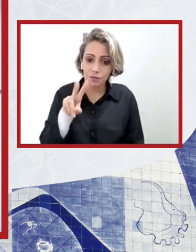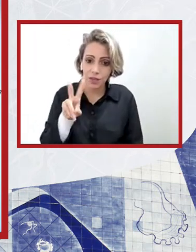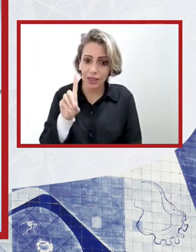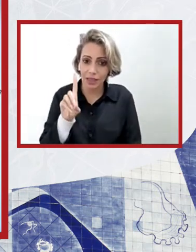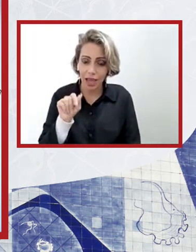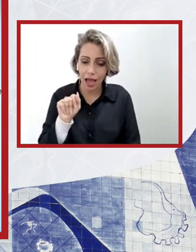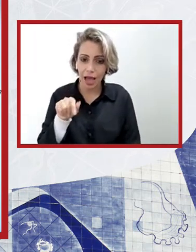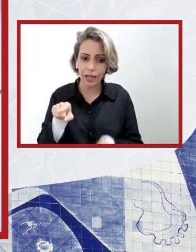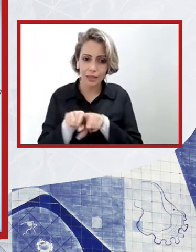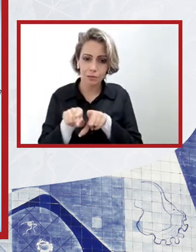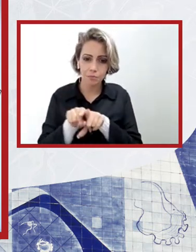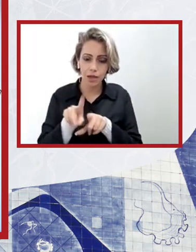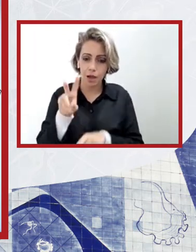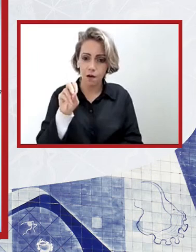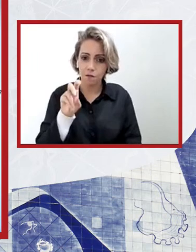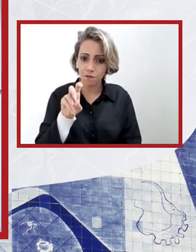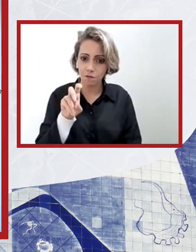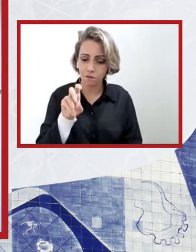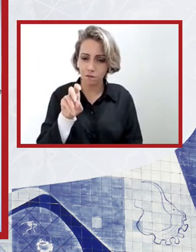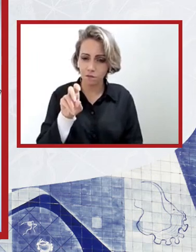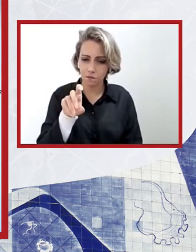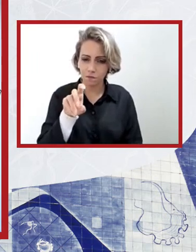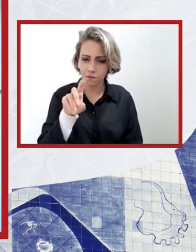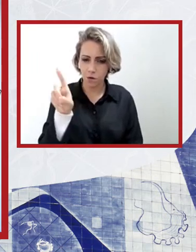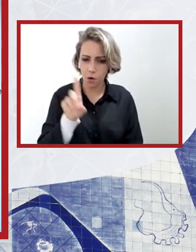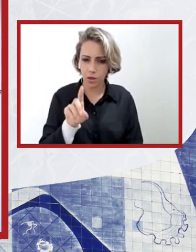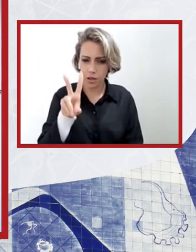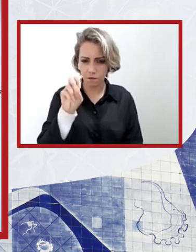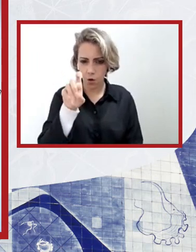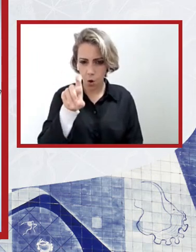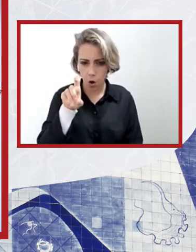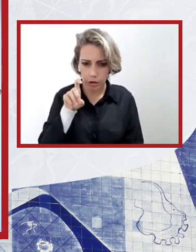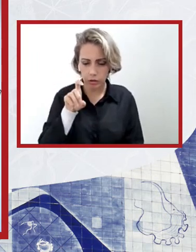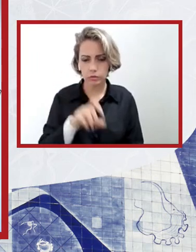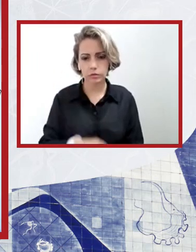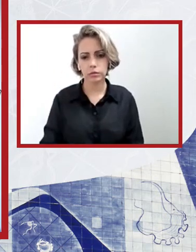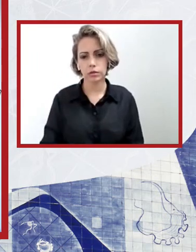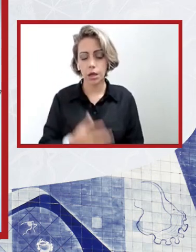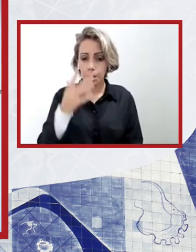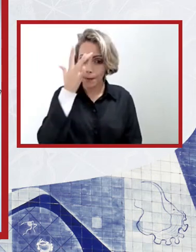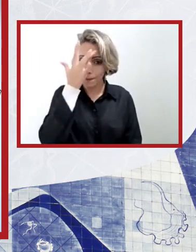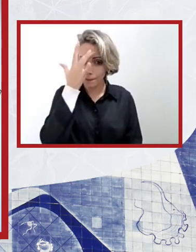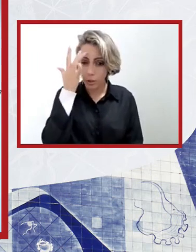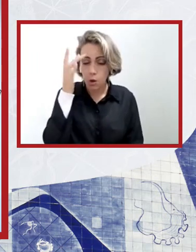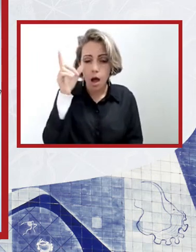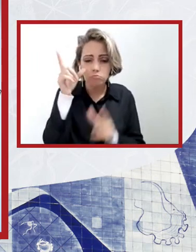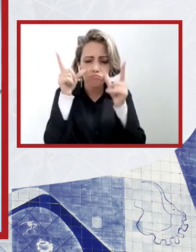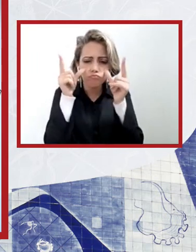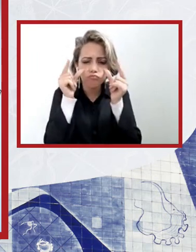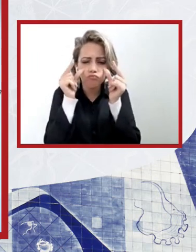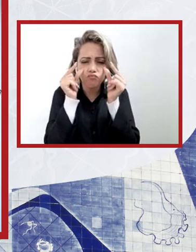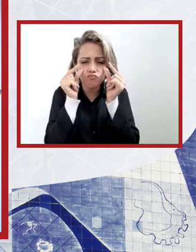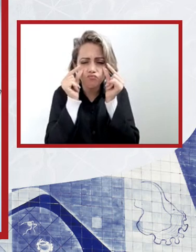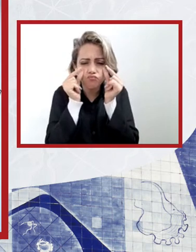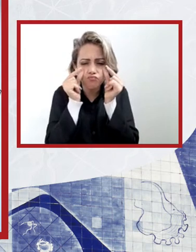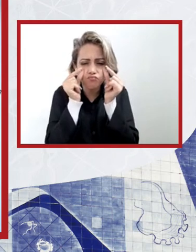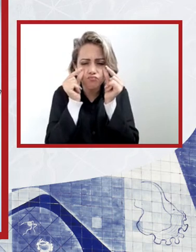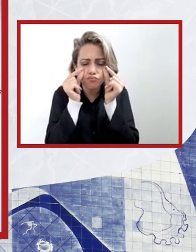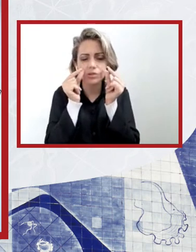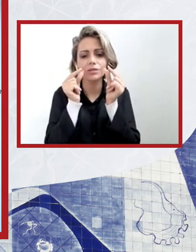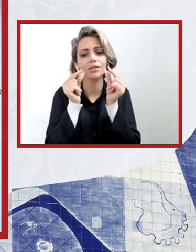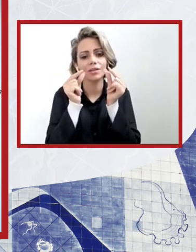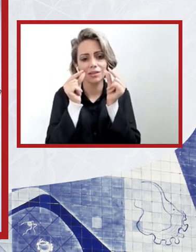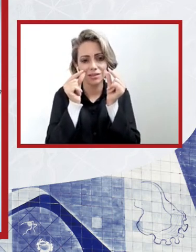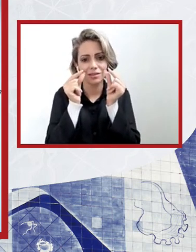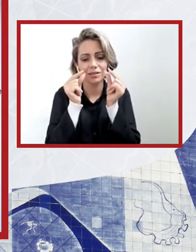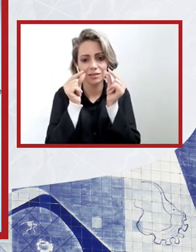DOSVOX, né? Então, pessoas com baixa visão que não utilizam dessas